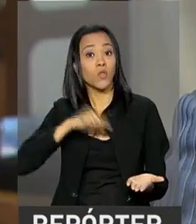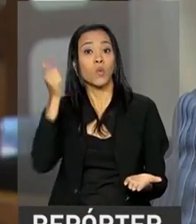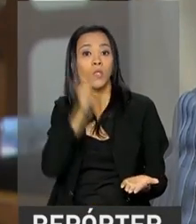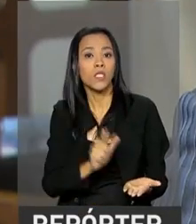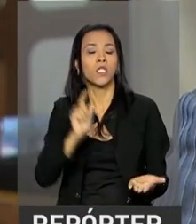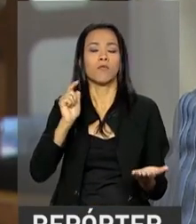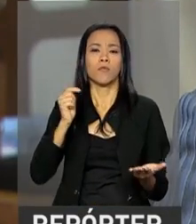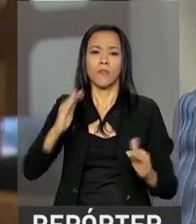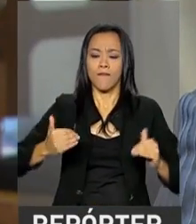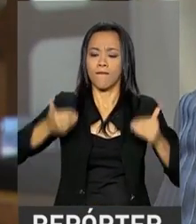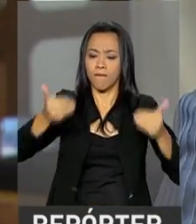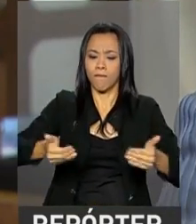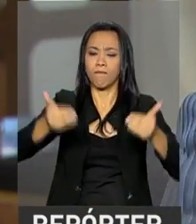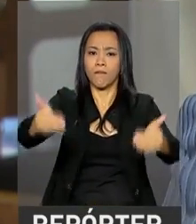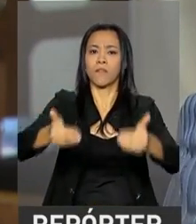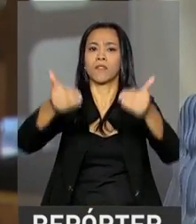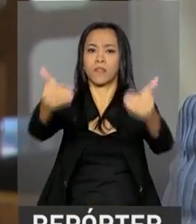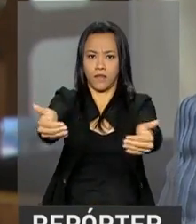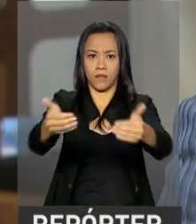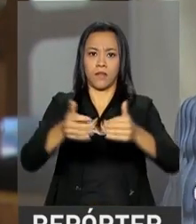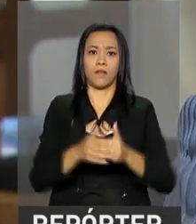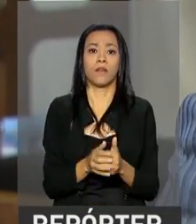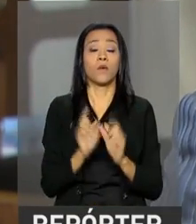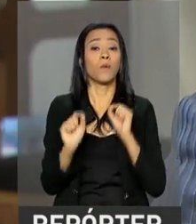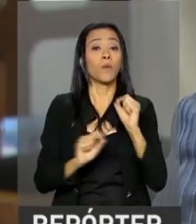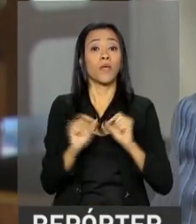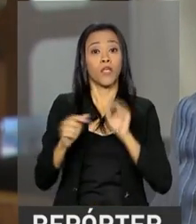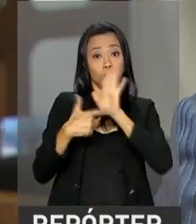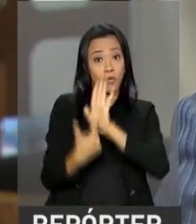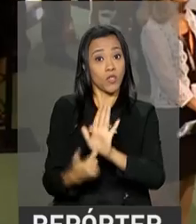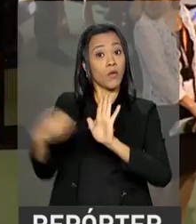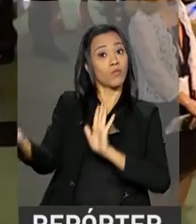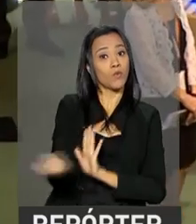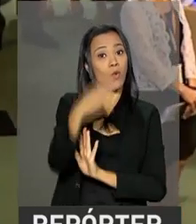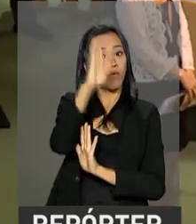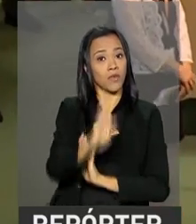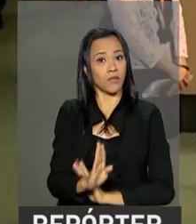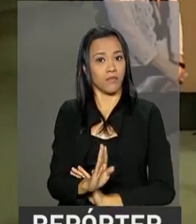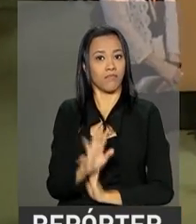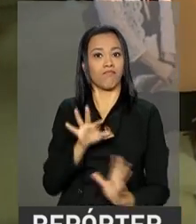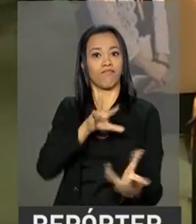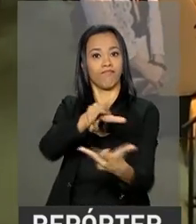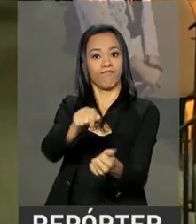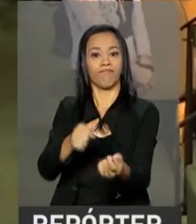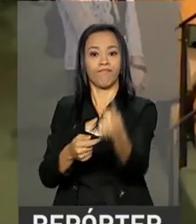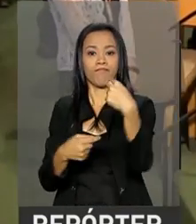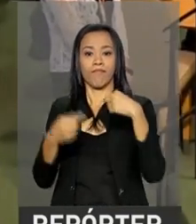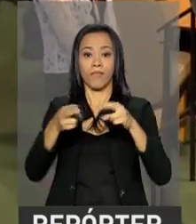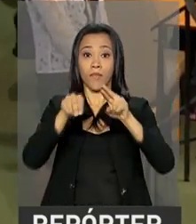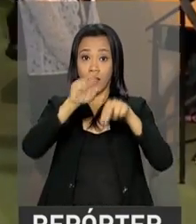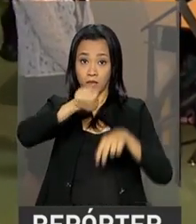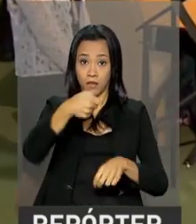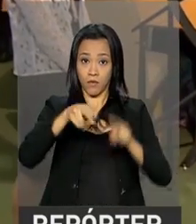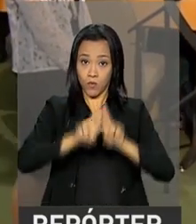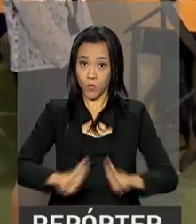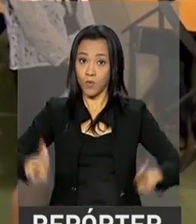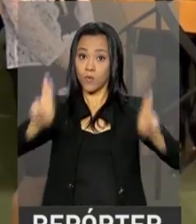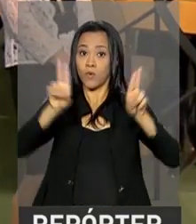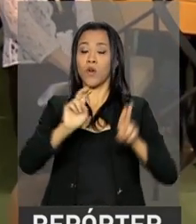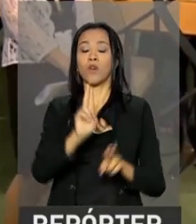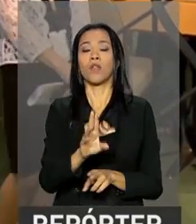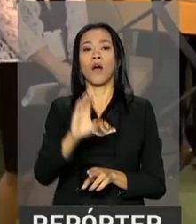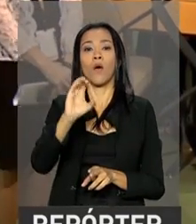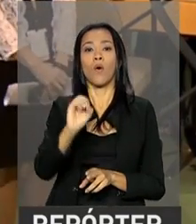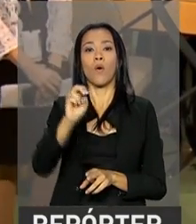avançar na mensagem de mostrar o novo Brasil nas Nações Unidas o presidente Michel Temer entregou